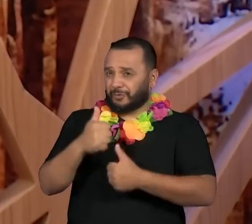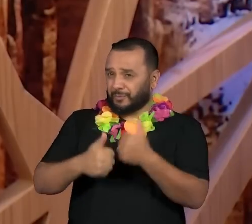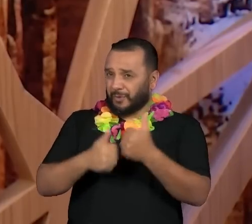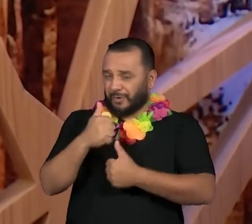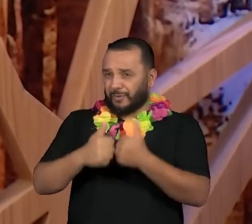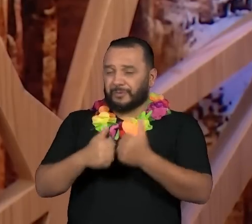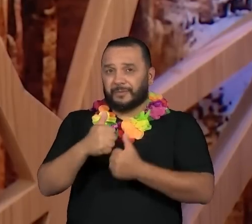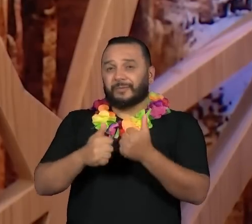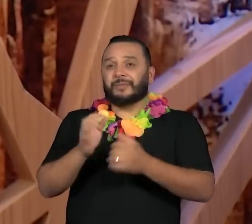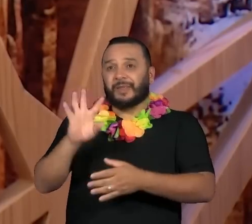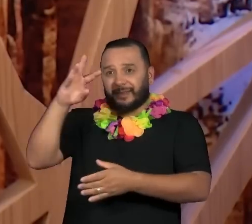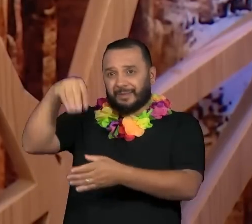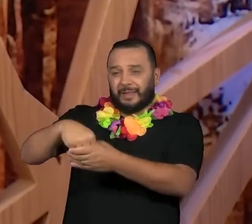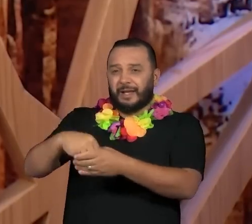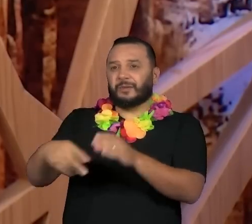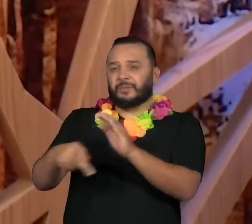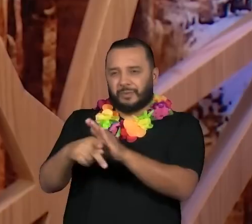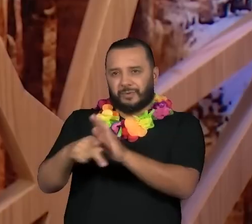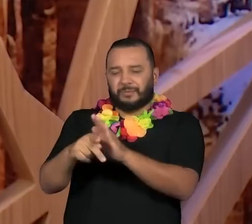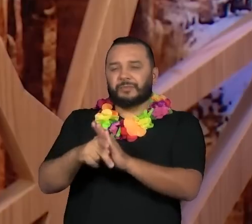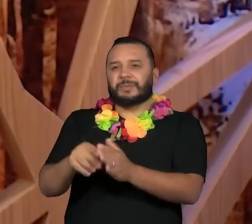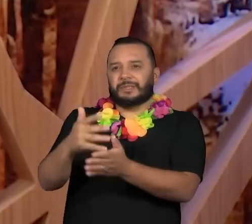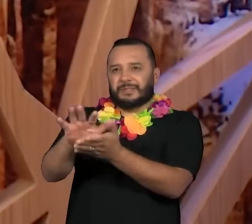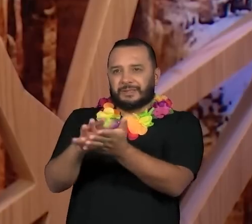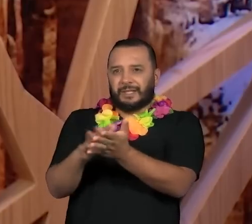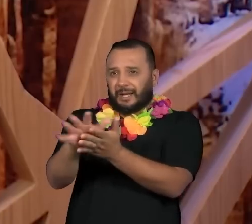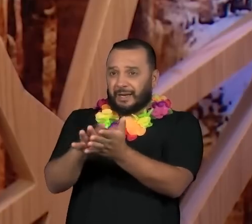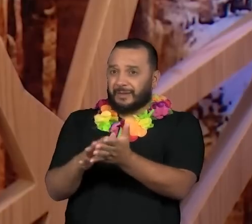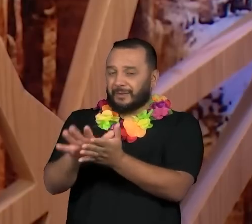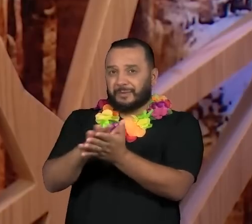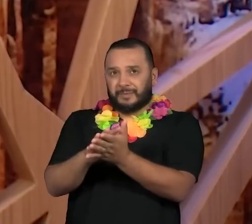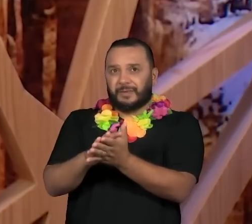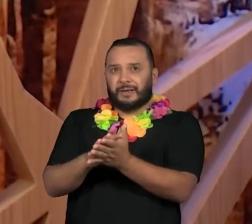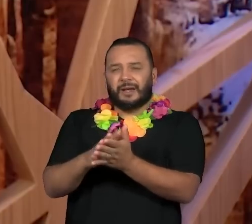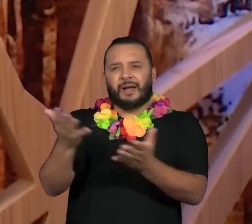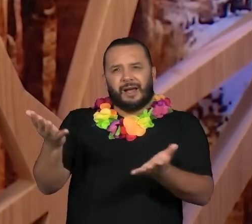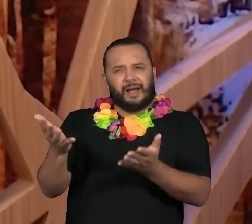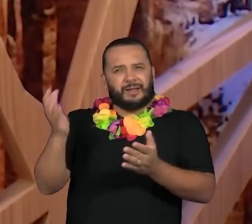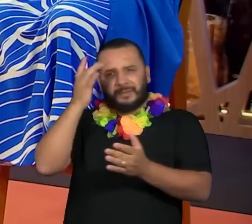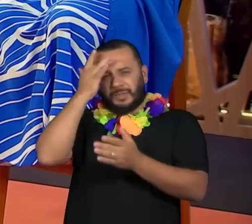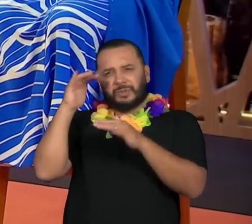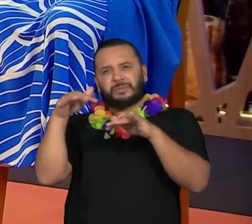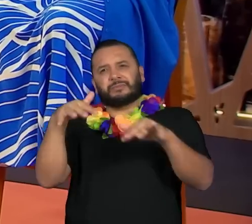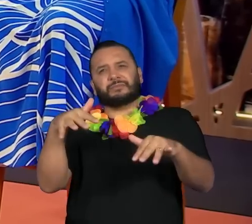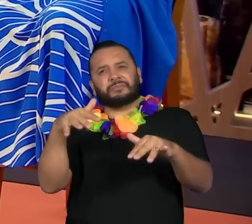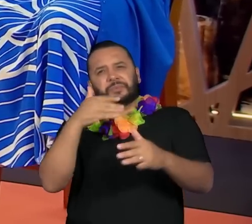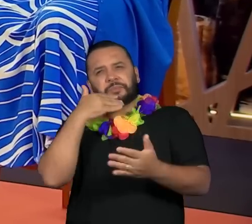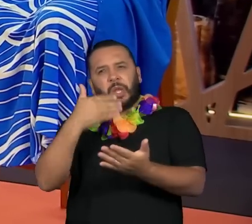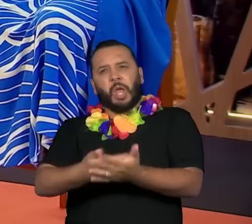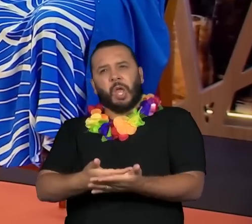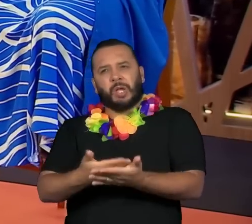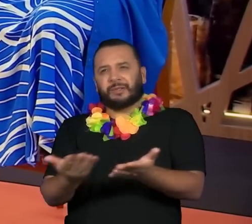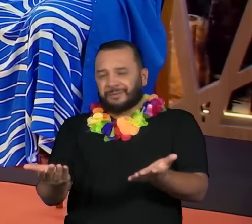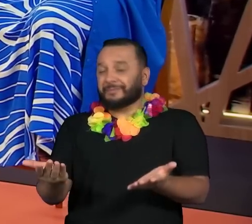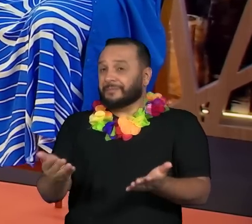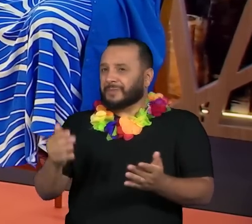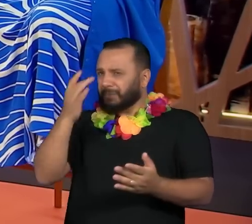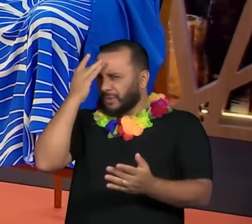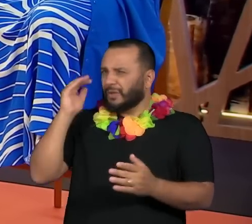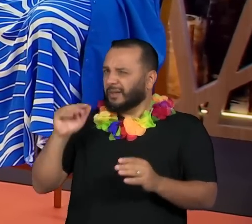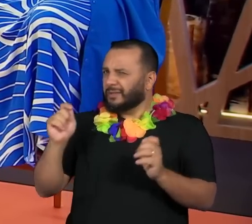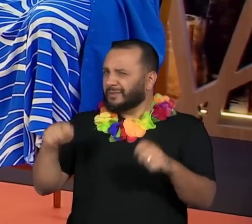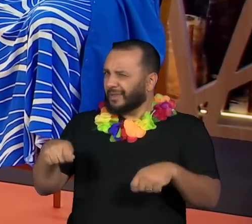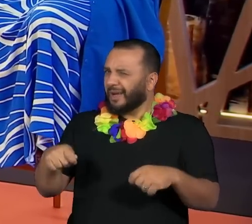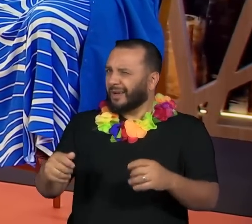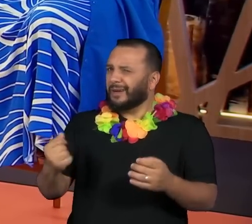pista da passarela de samba, e isso também chamou a atenção dos mais velhos do carnaval. E aí os dirigentes falaram, vamos trazer